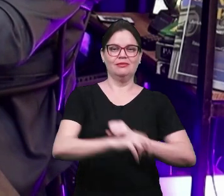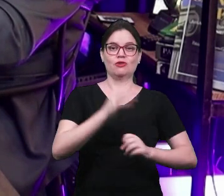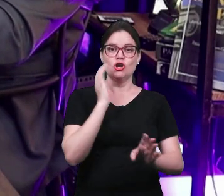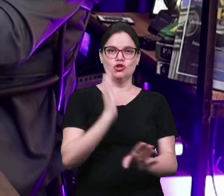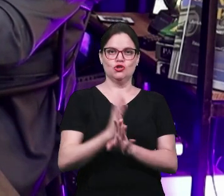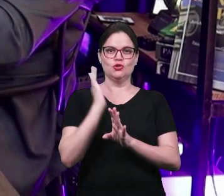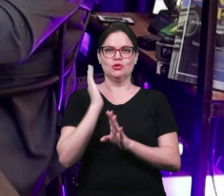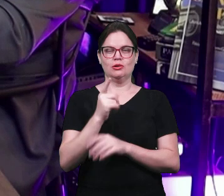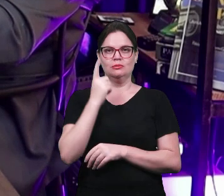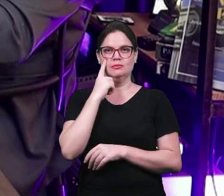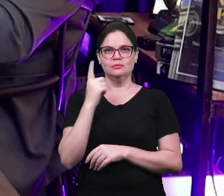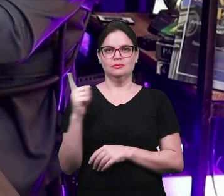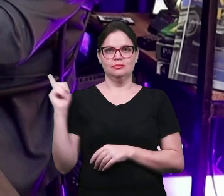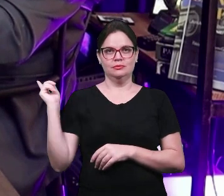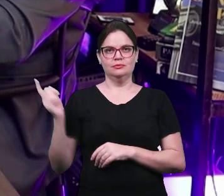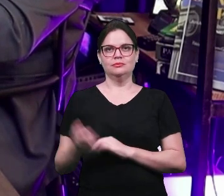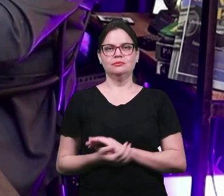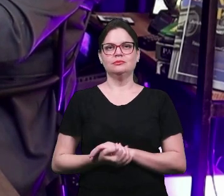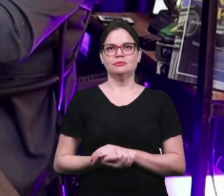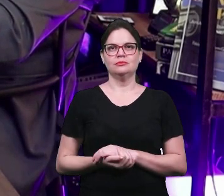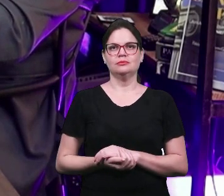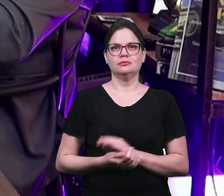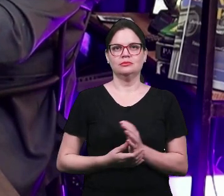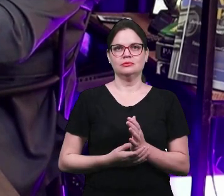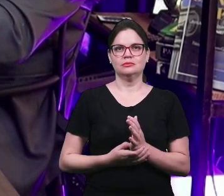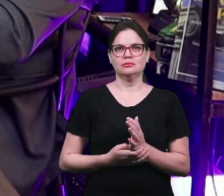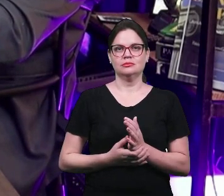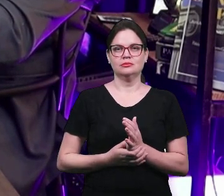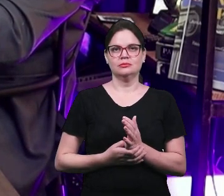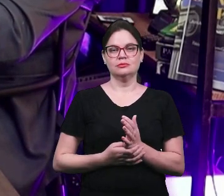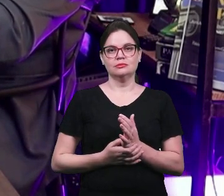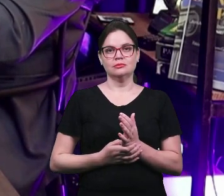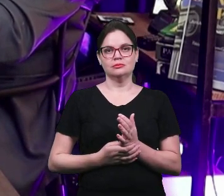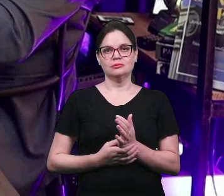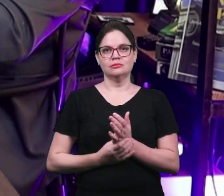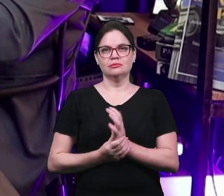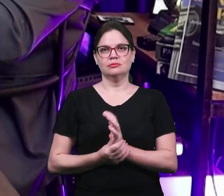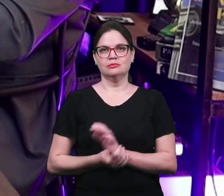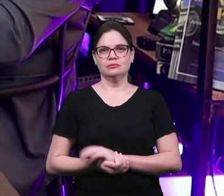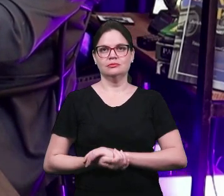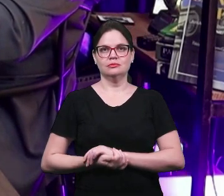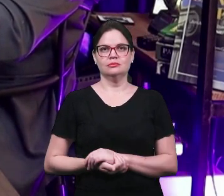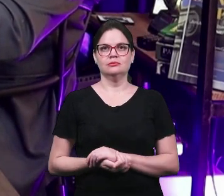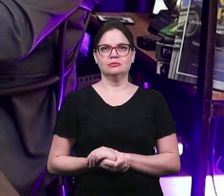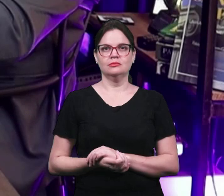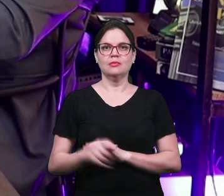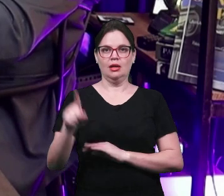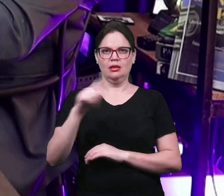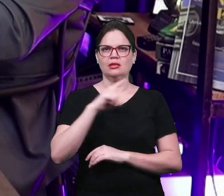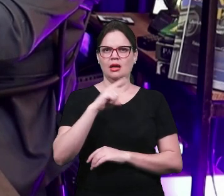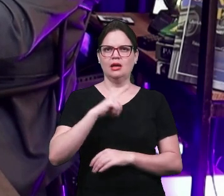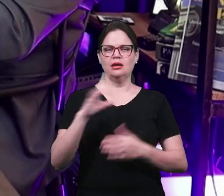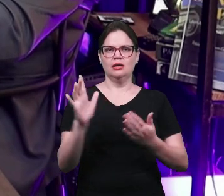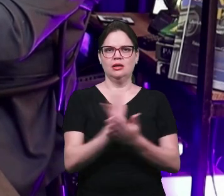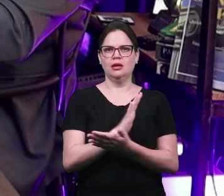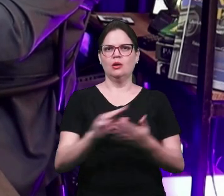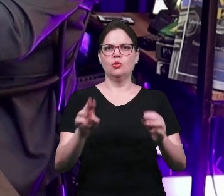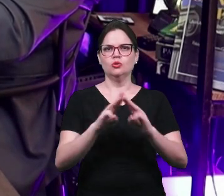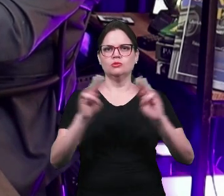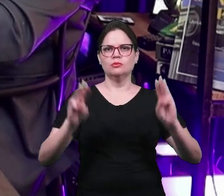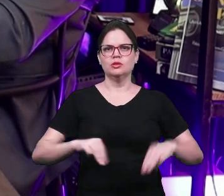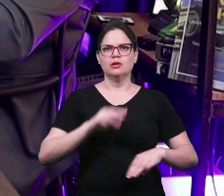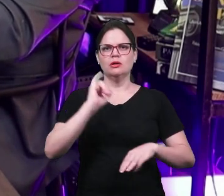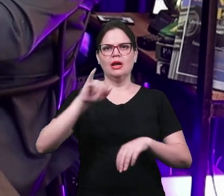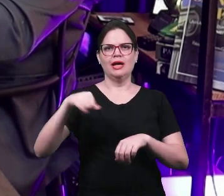escritos, né? Esses códex foram descobertos, né? Alepo, Leningrado, eles estão nas bibliotecas, alguns em Jerusalém,